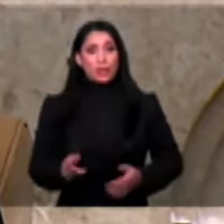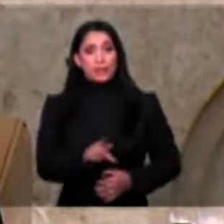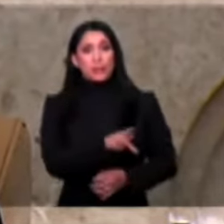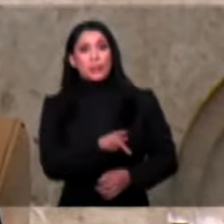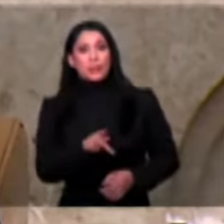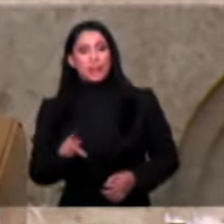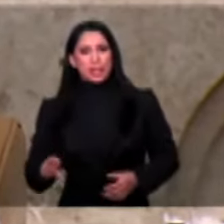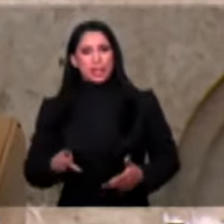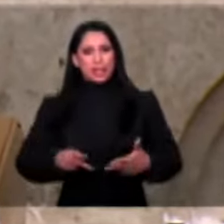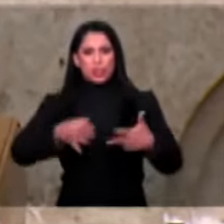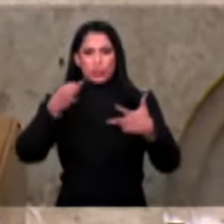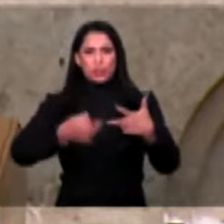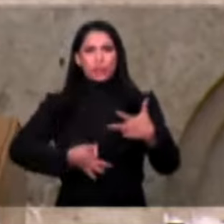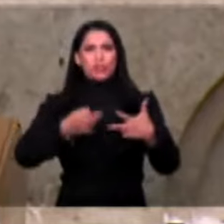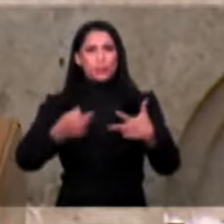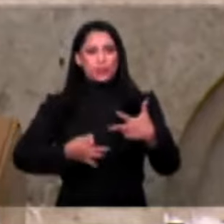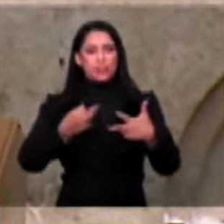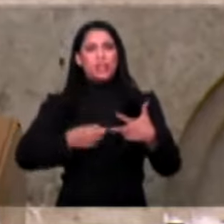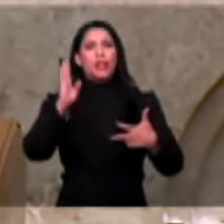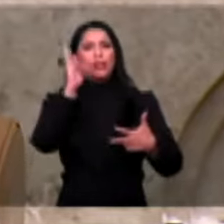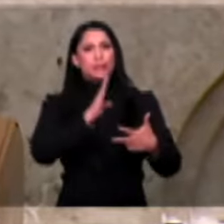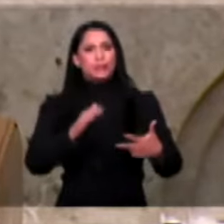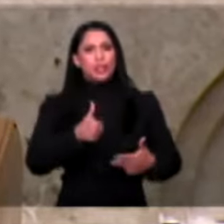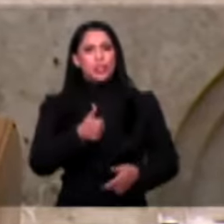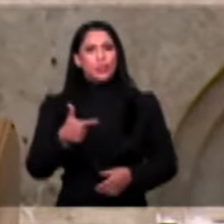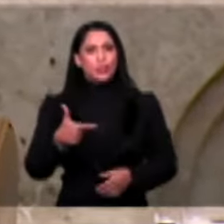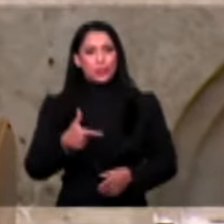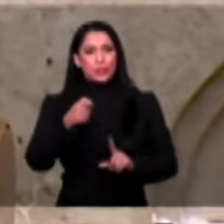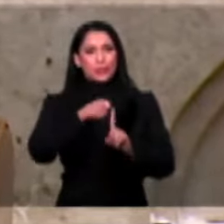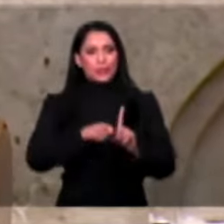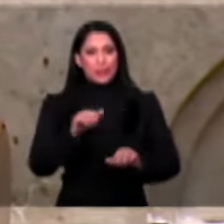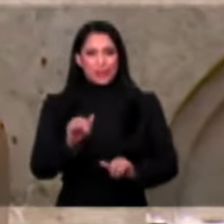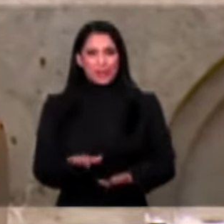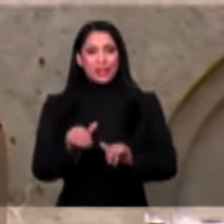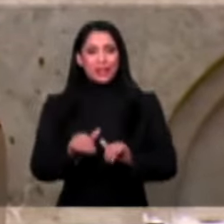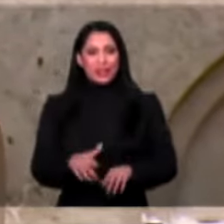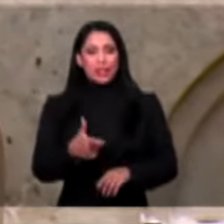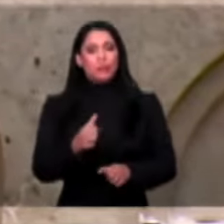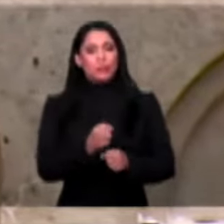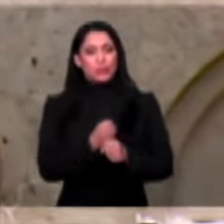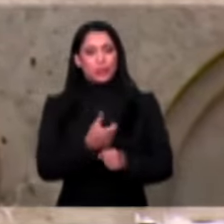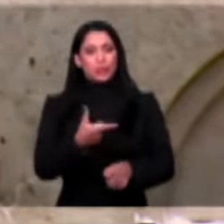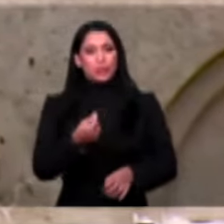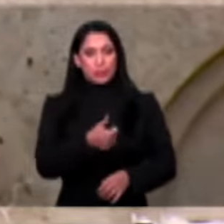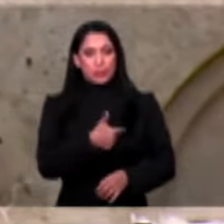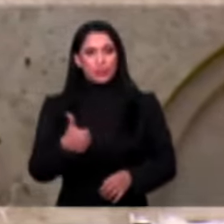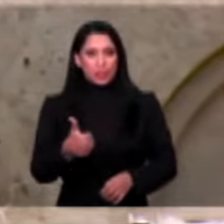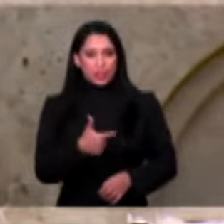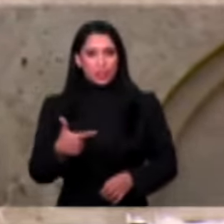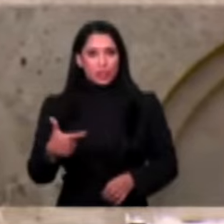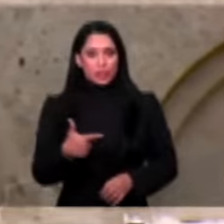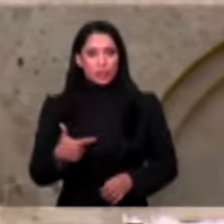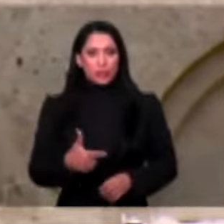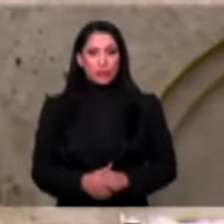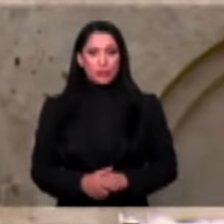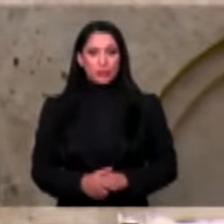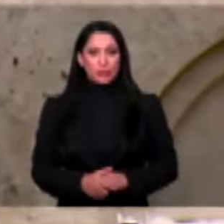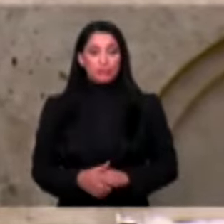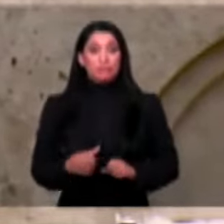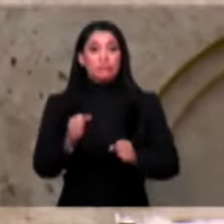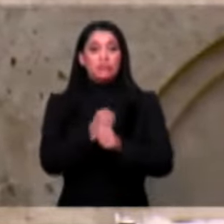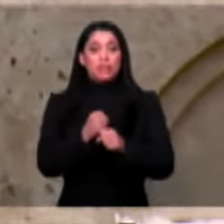Poder Judiciário brasileiro neste 12 de setembro de 2022,